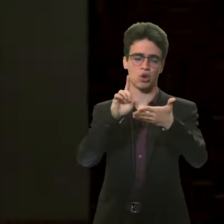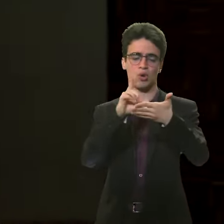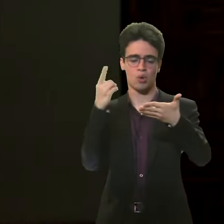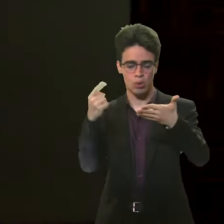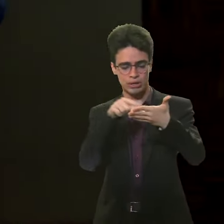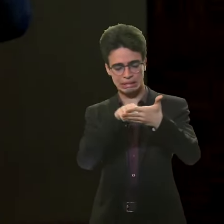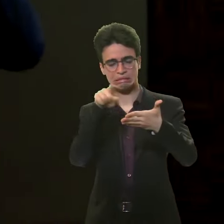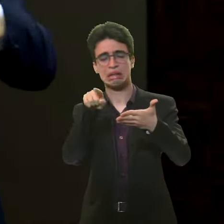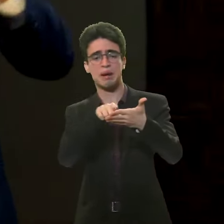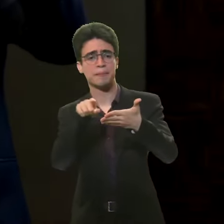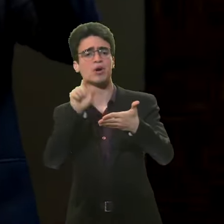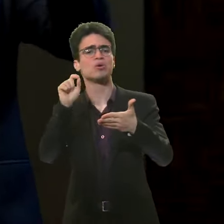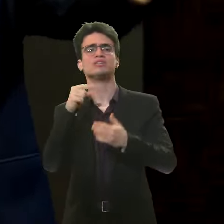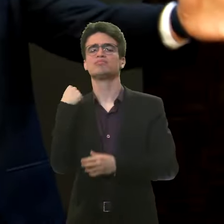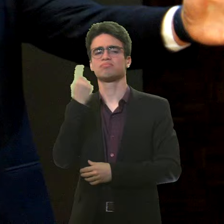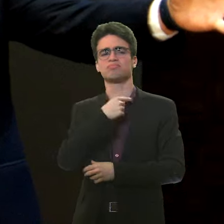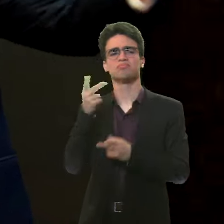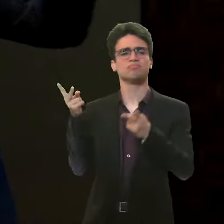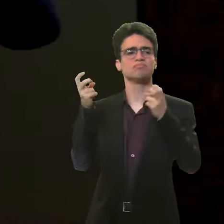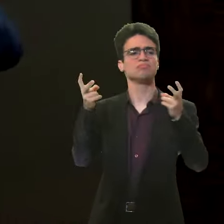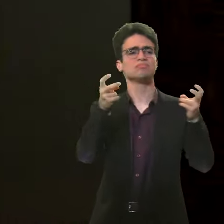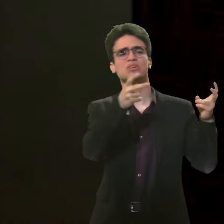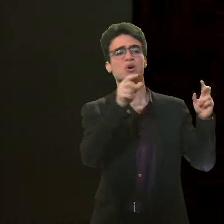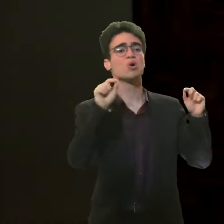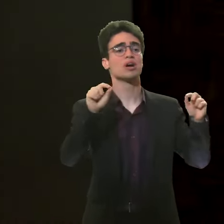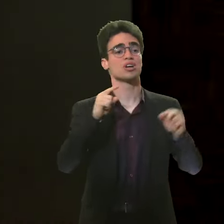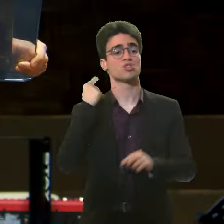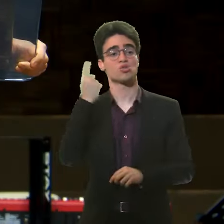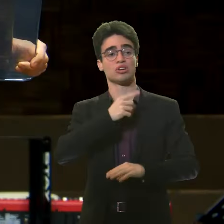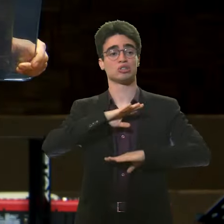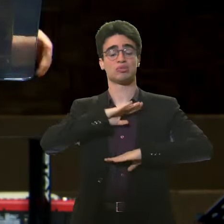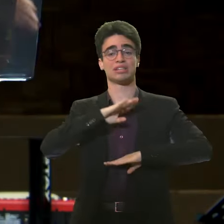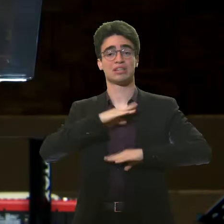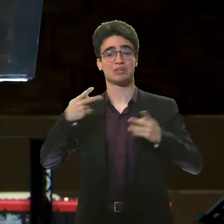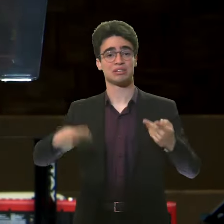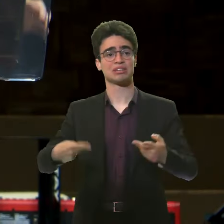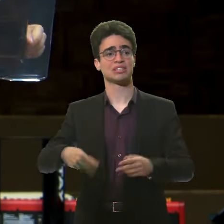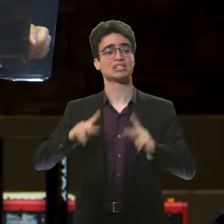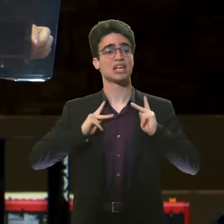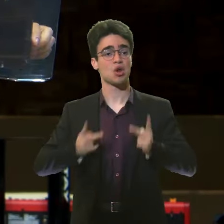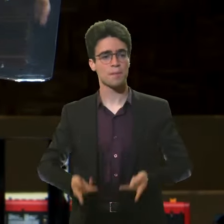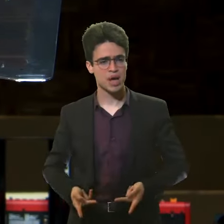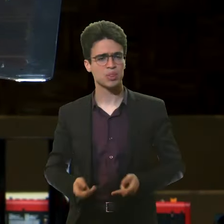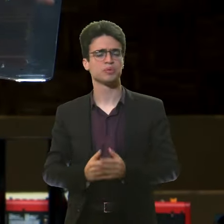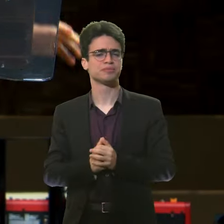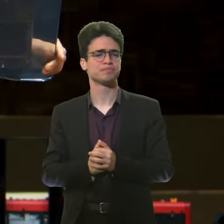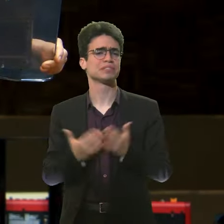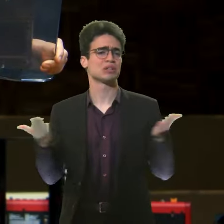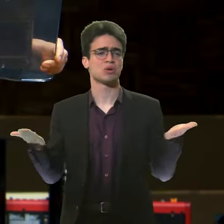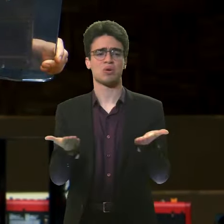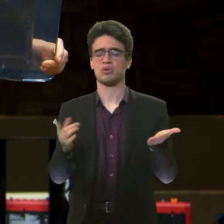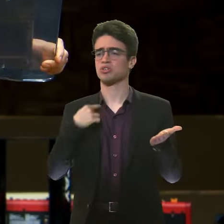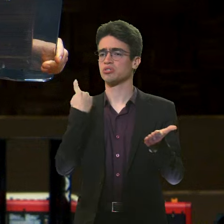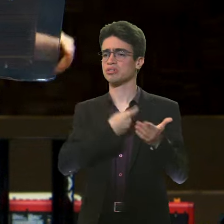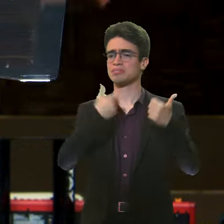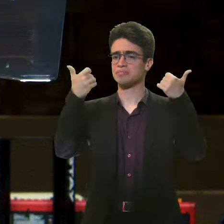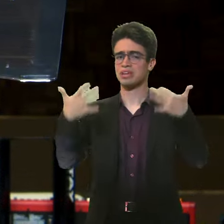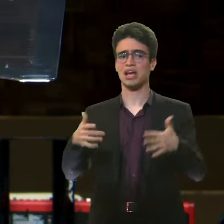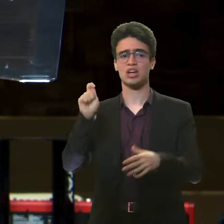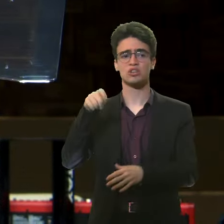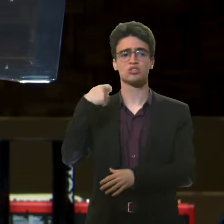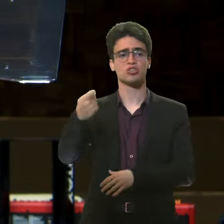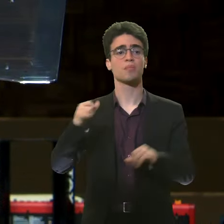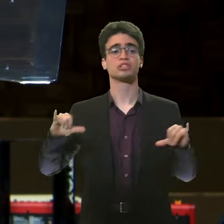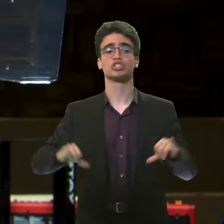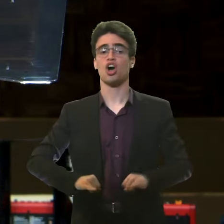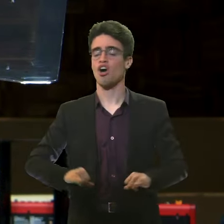depois, algo comum à nossa condição de ser humano. Hoje nós vamos falar sobre sofrimento.